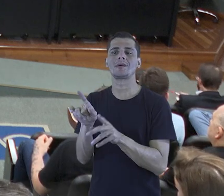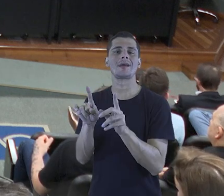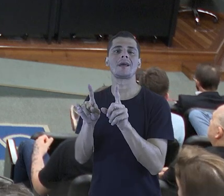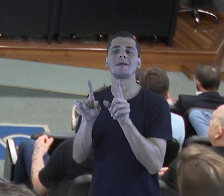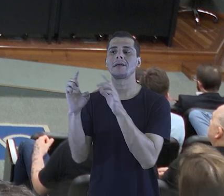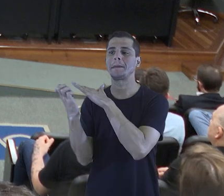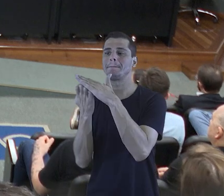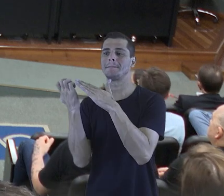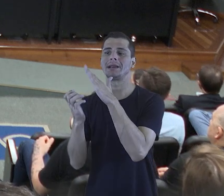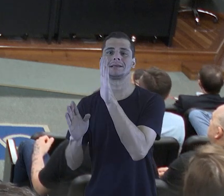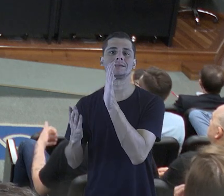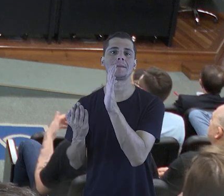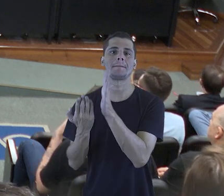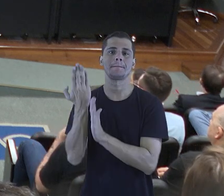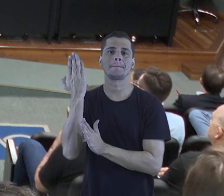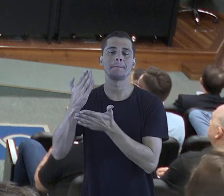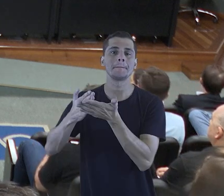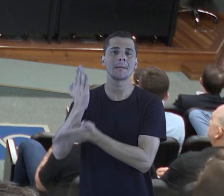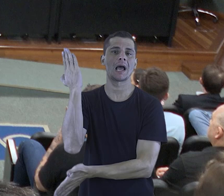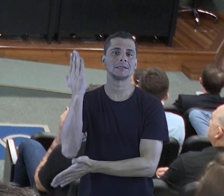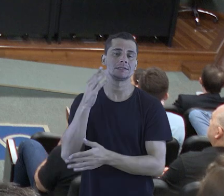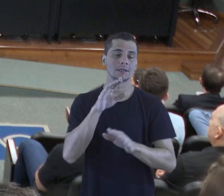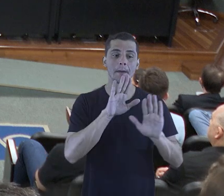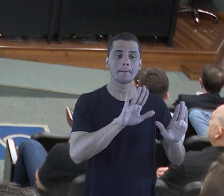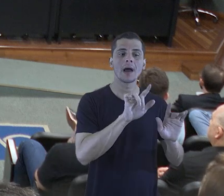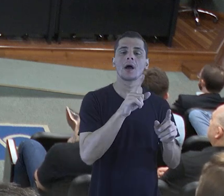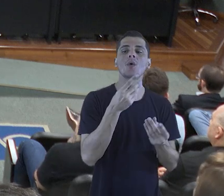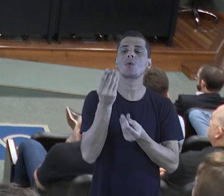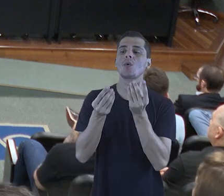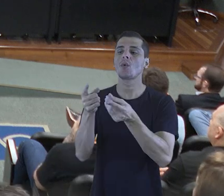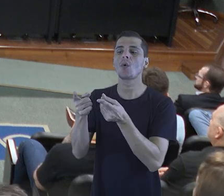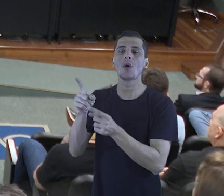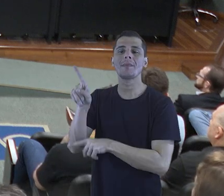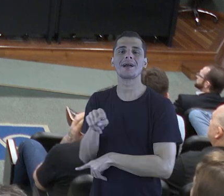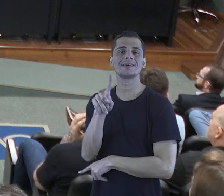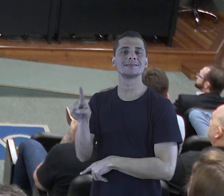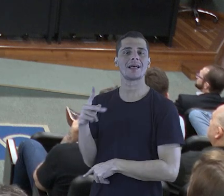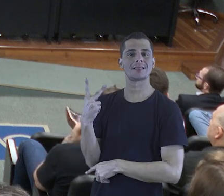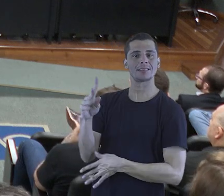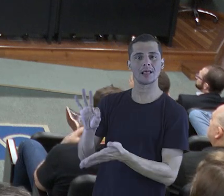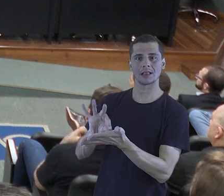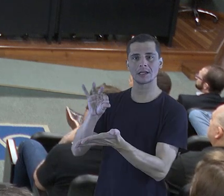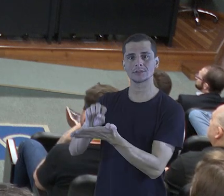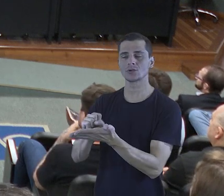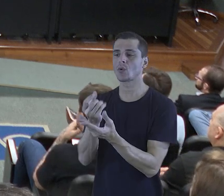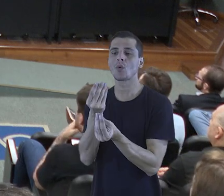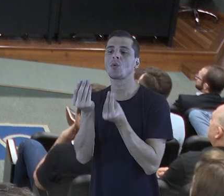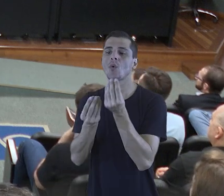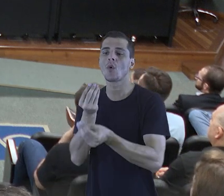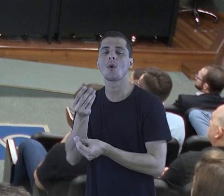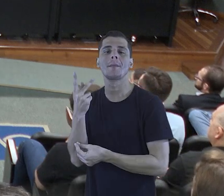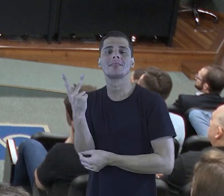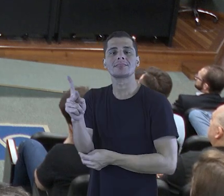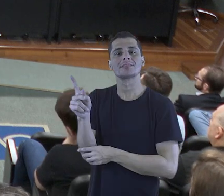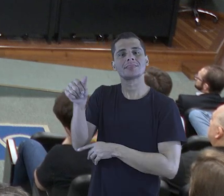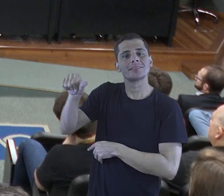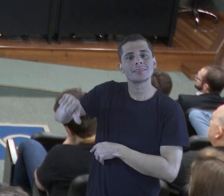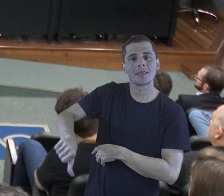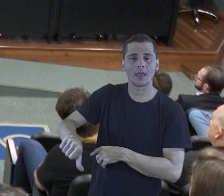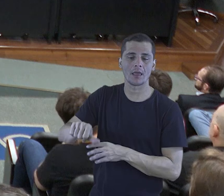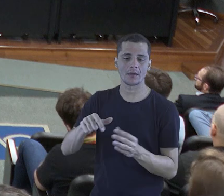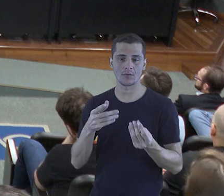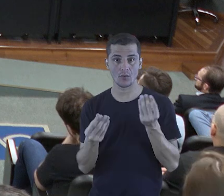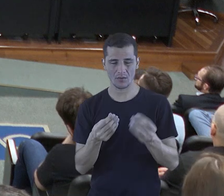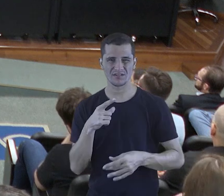eu não quero que essa pessoa seja classificada. Eu quero desclassificar pela proposta. Bom, então você quer desclassificar? Tem critérios